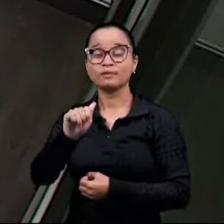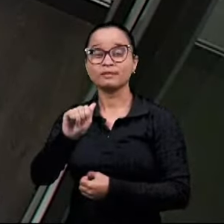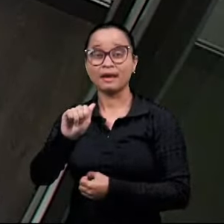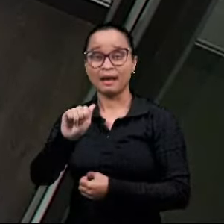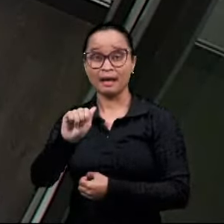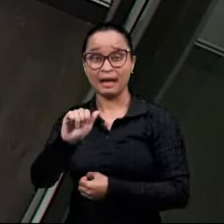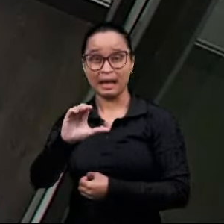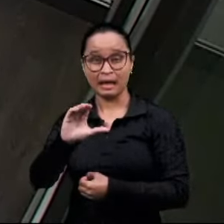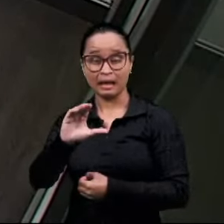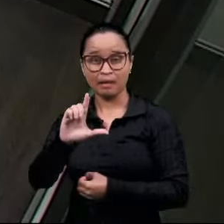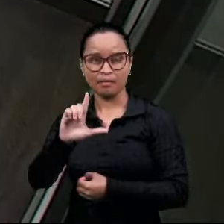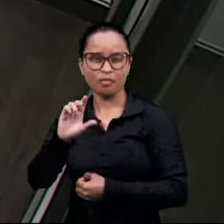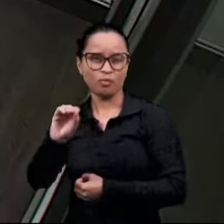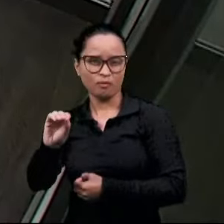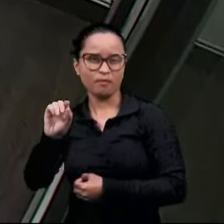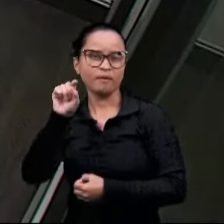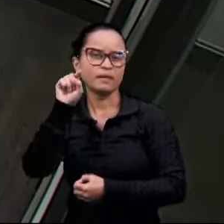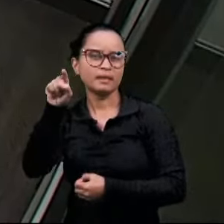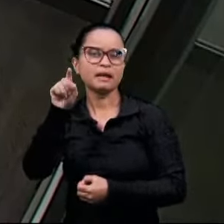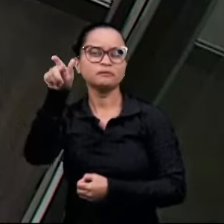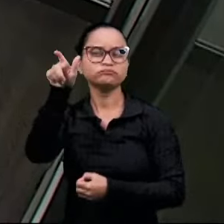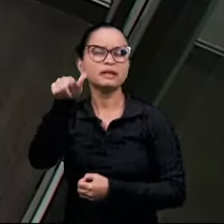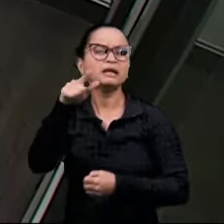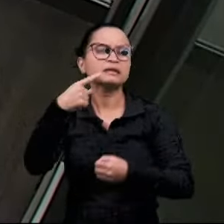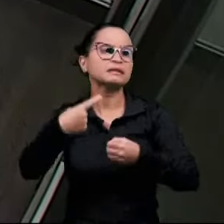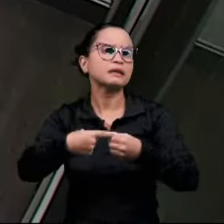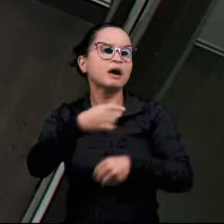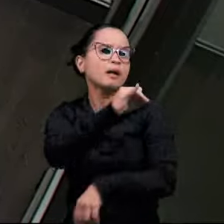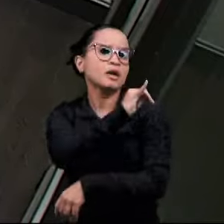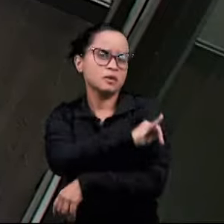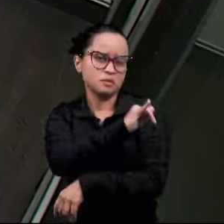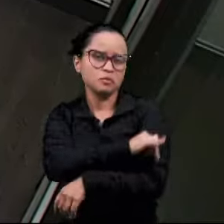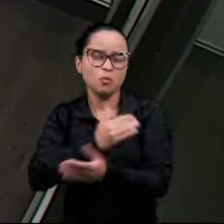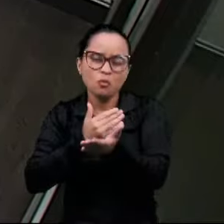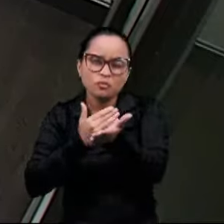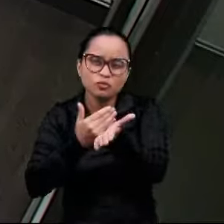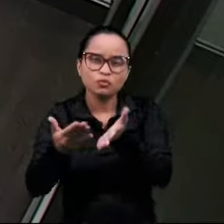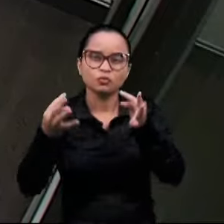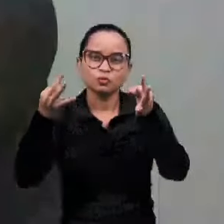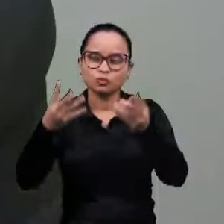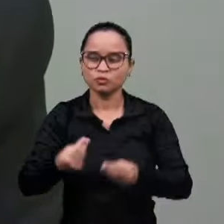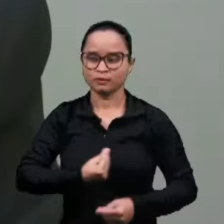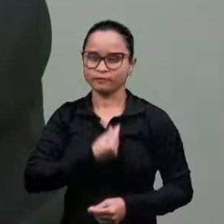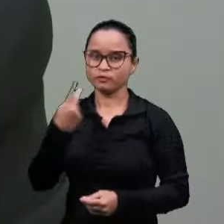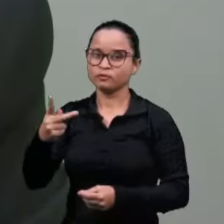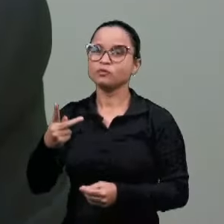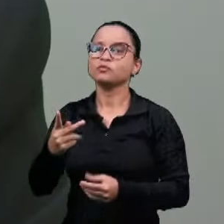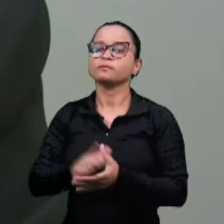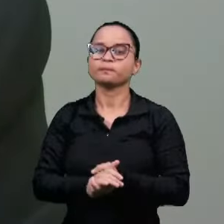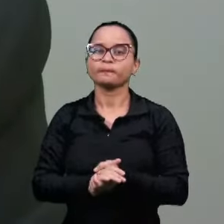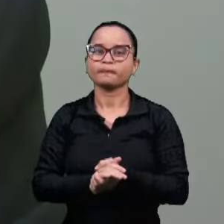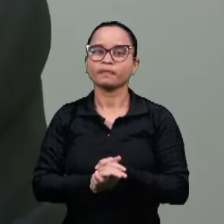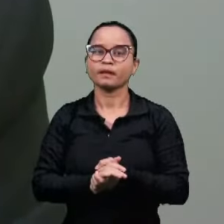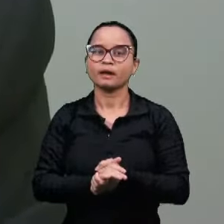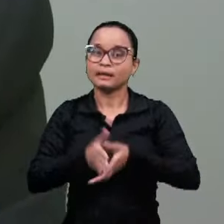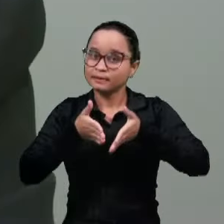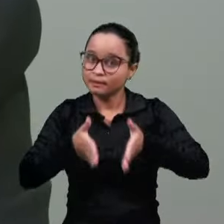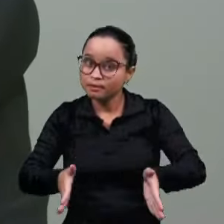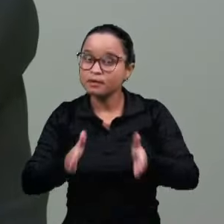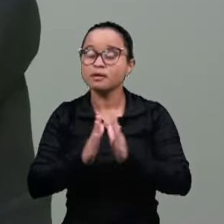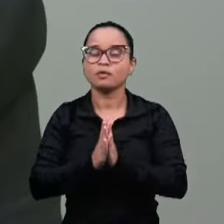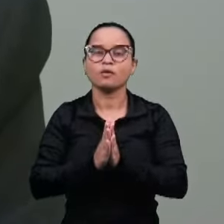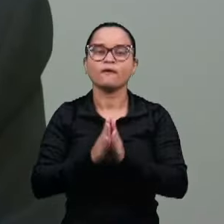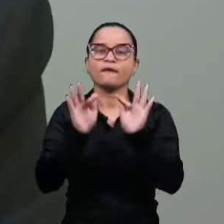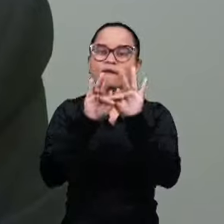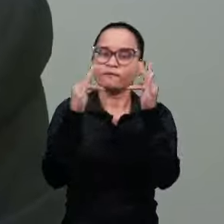foi lá no Rio de Janeiro que tudo começou na vida do senhor, assim, a vir para a obra. O senhor nasceu no lar evangélico, o senhor se